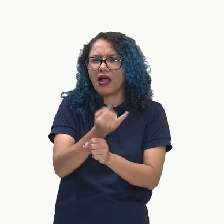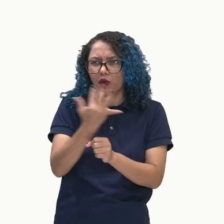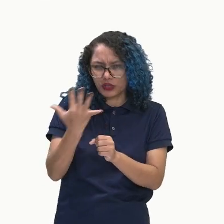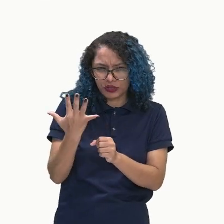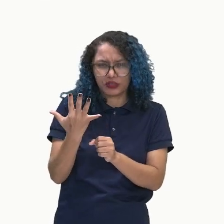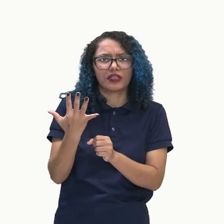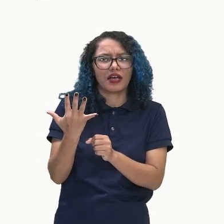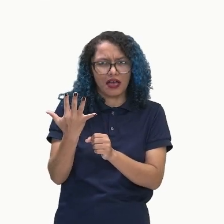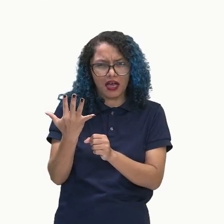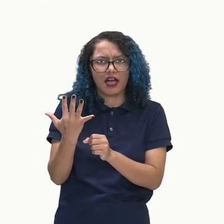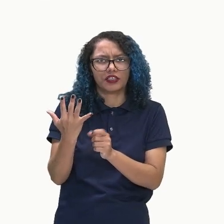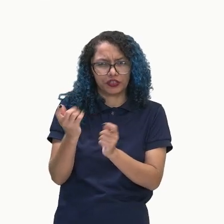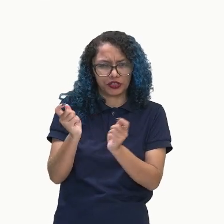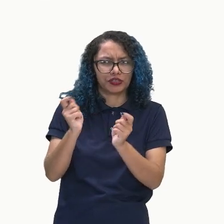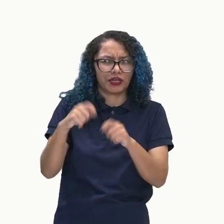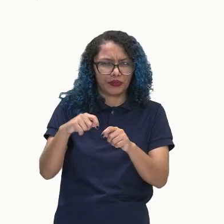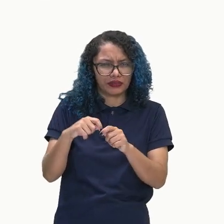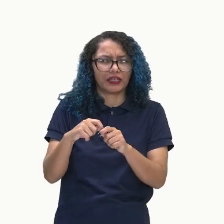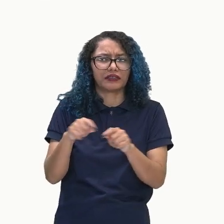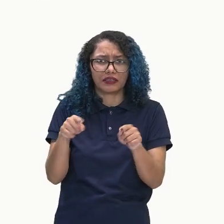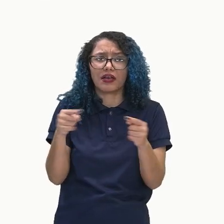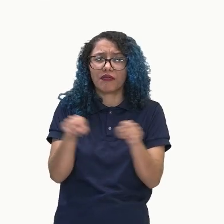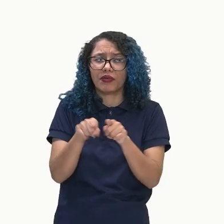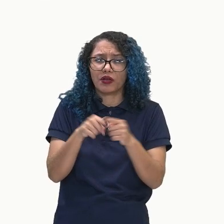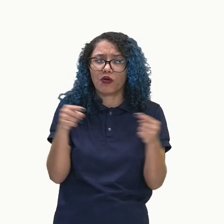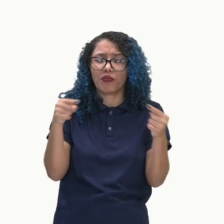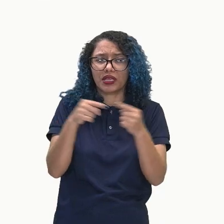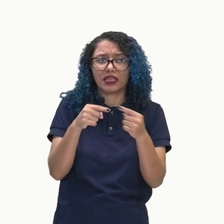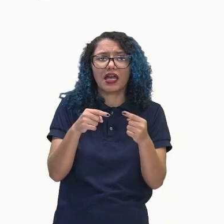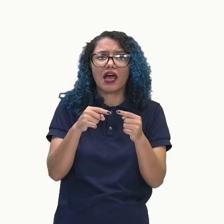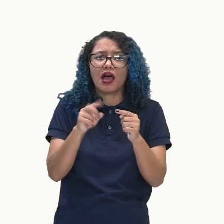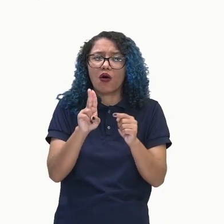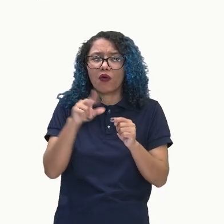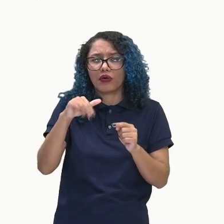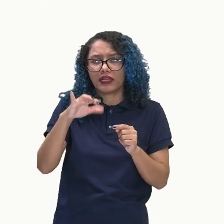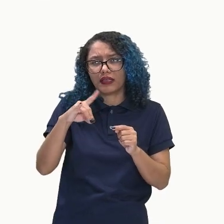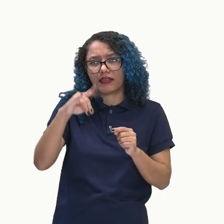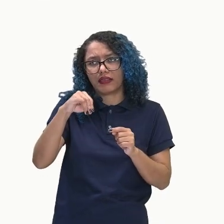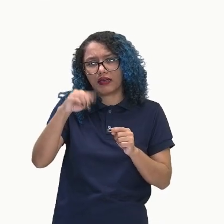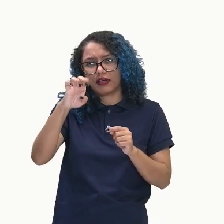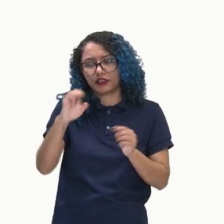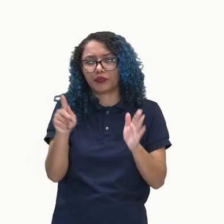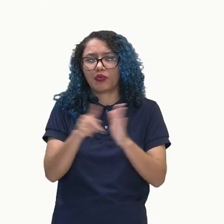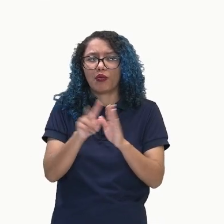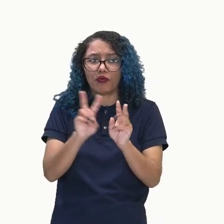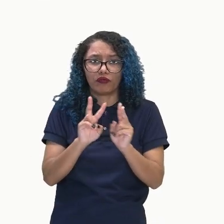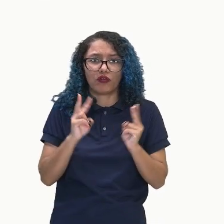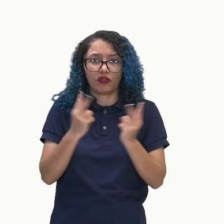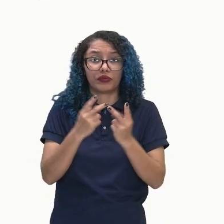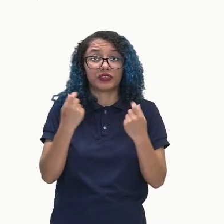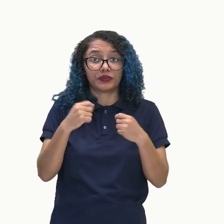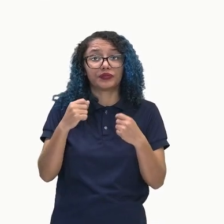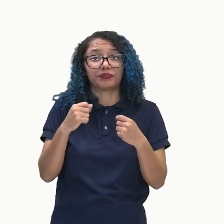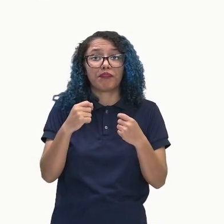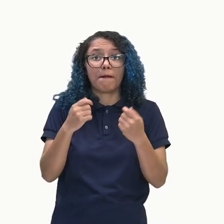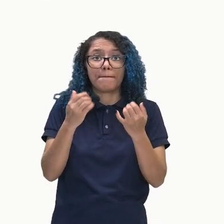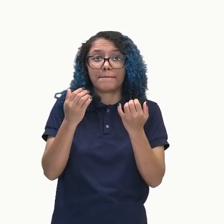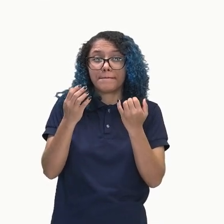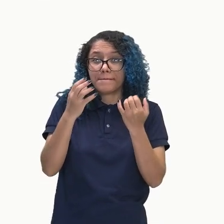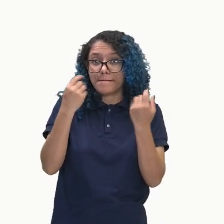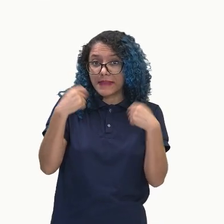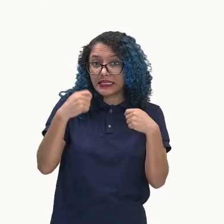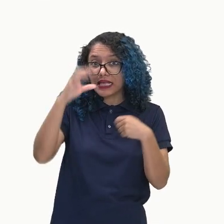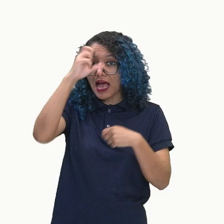de medida de volume, sim, não é? E a gente tem que dominar algumas informações sobre ele para que você possa